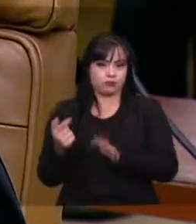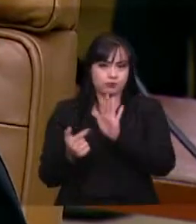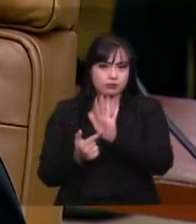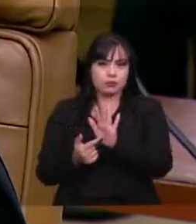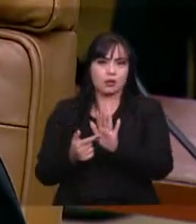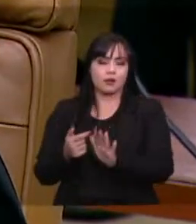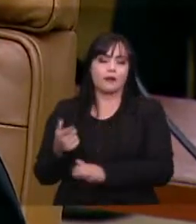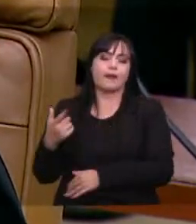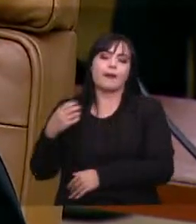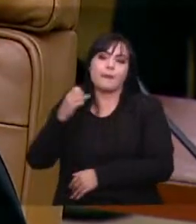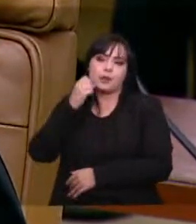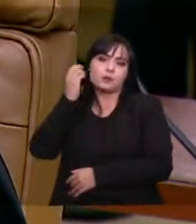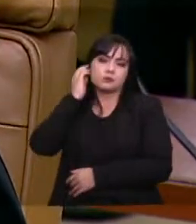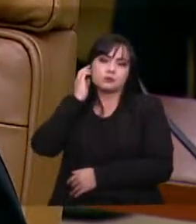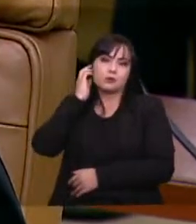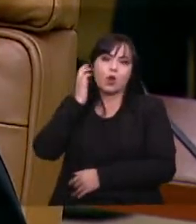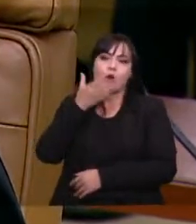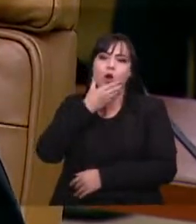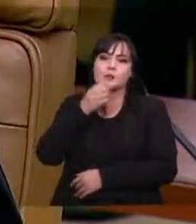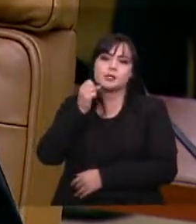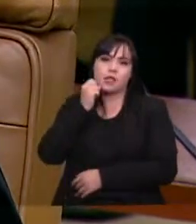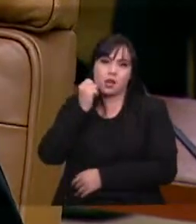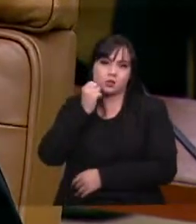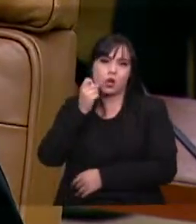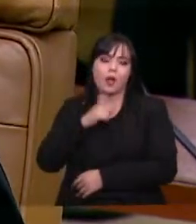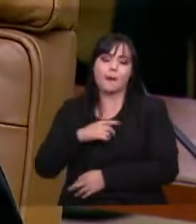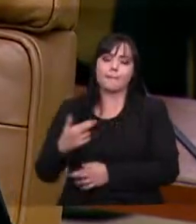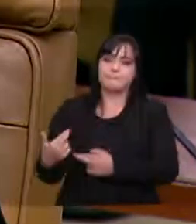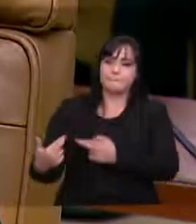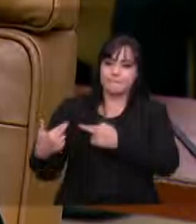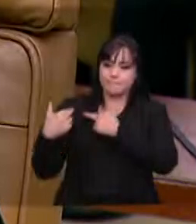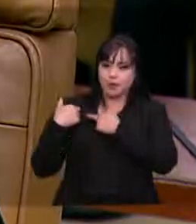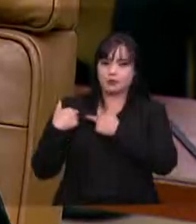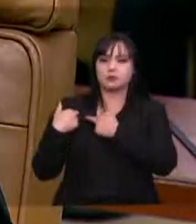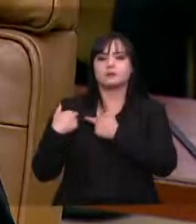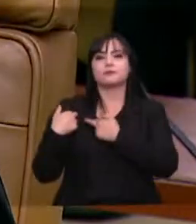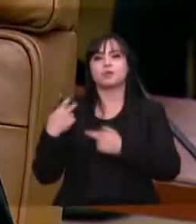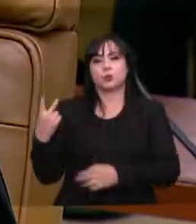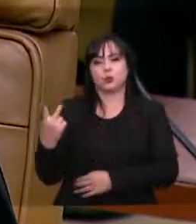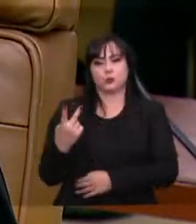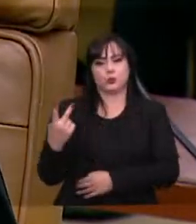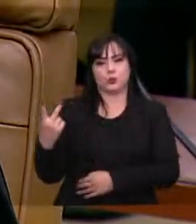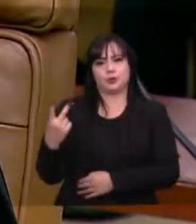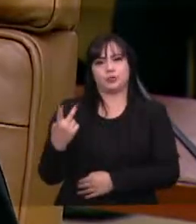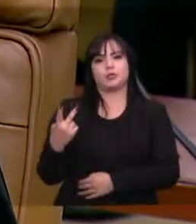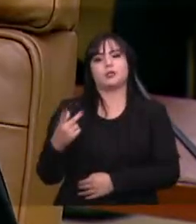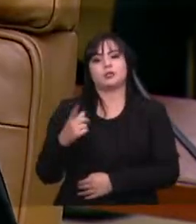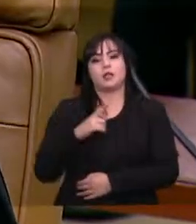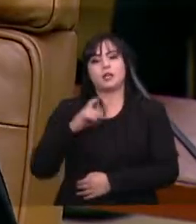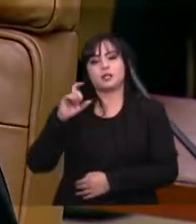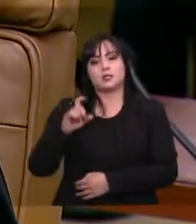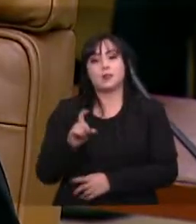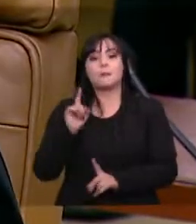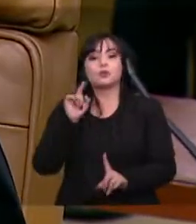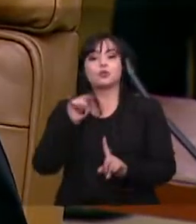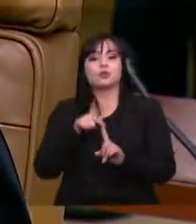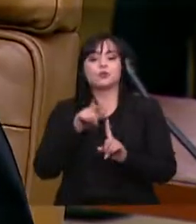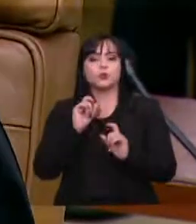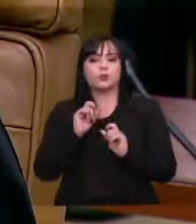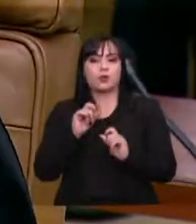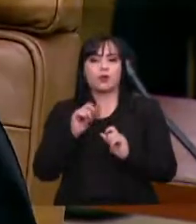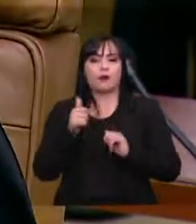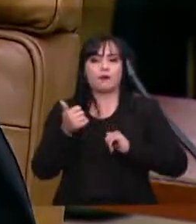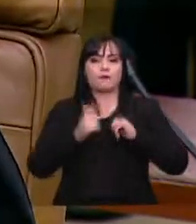pelo então Senador da República cujas responsabilidades a desses dois deverão ser objeto de